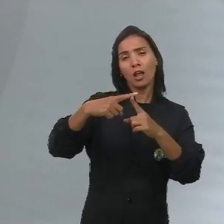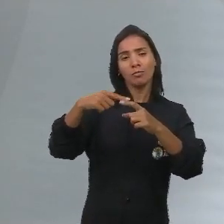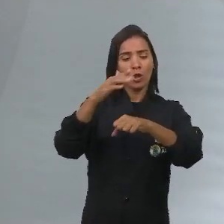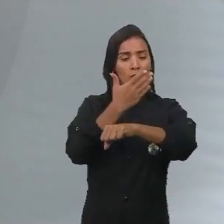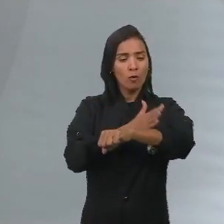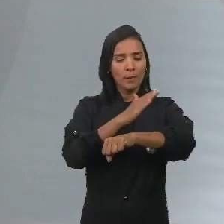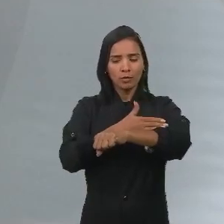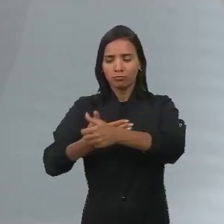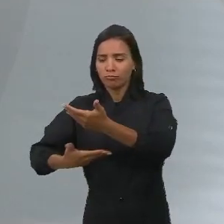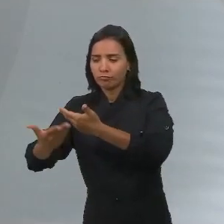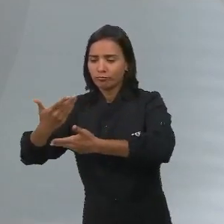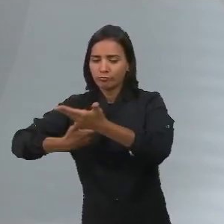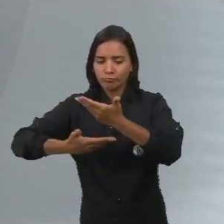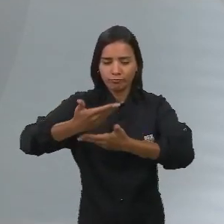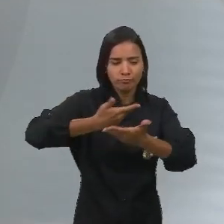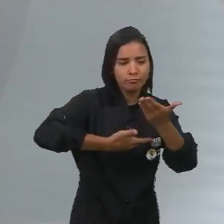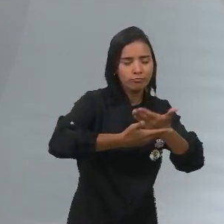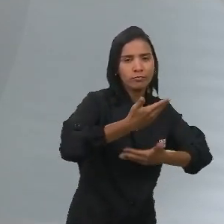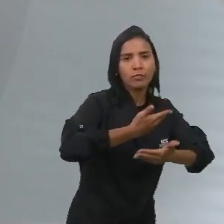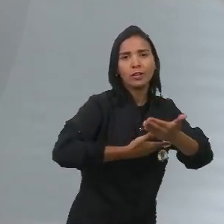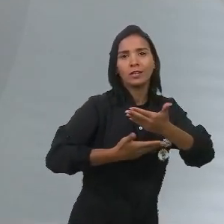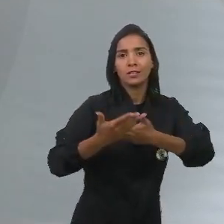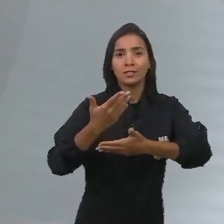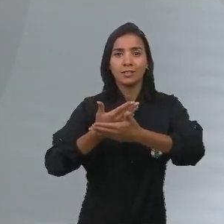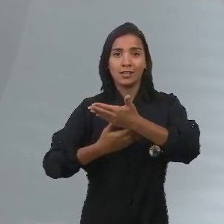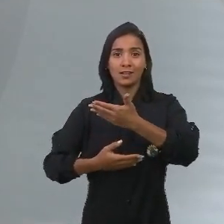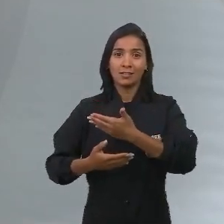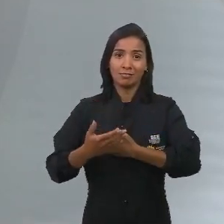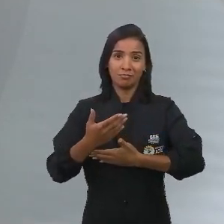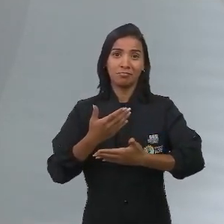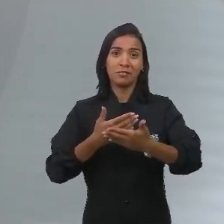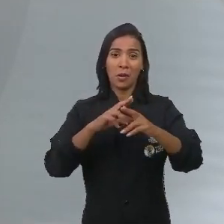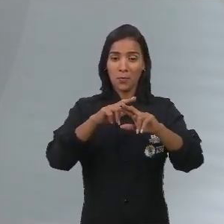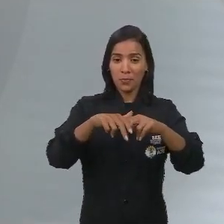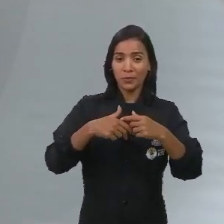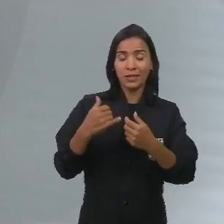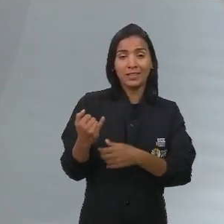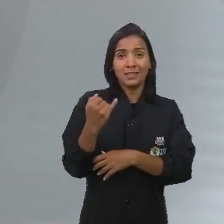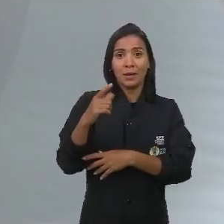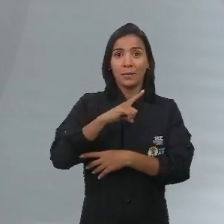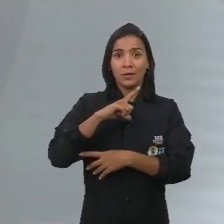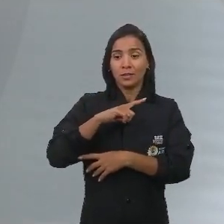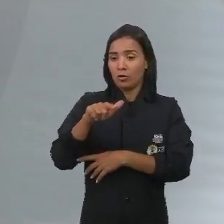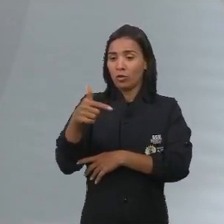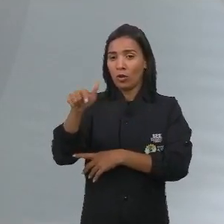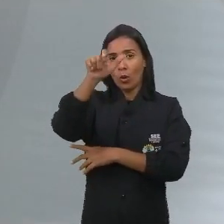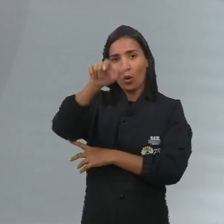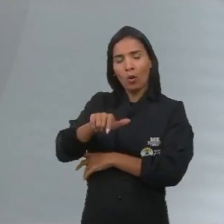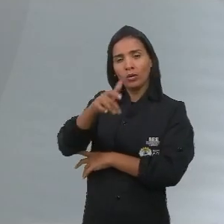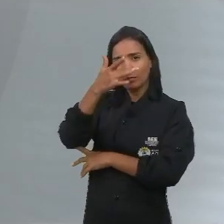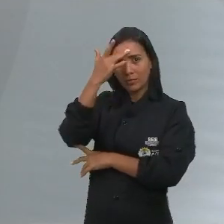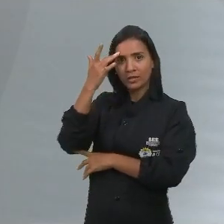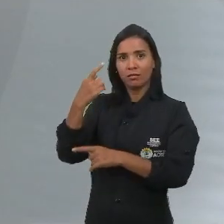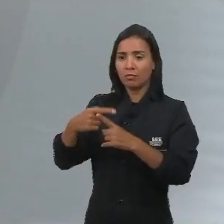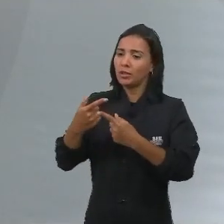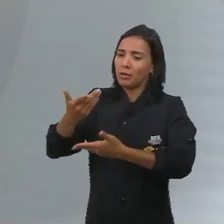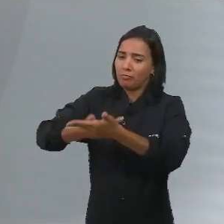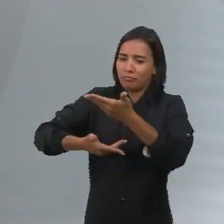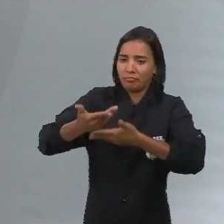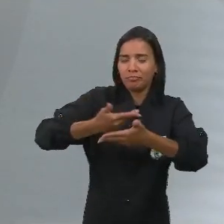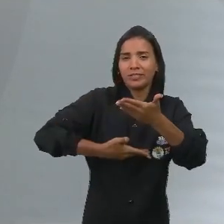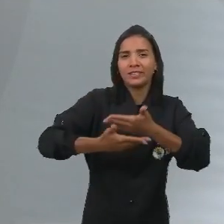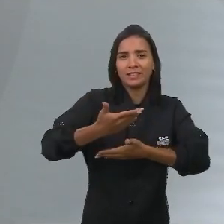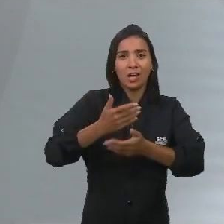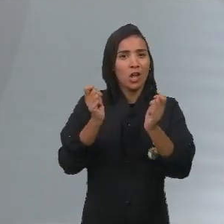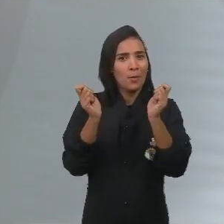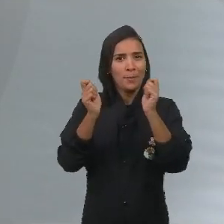interações e trocas e eu só posso trocar se tiver uma outra uma contrapartida ali pra gente fazer essa troca